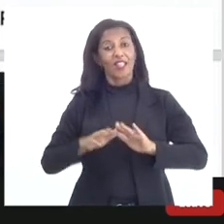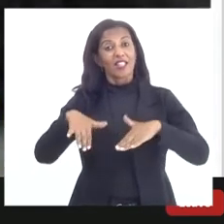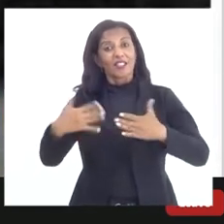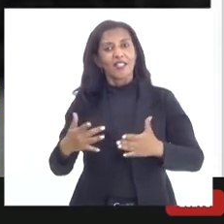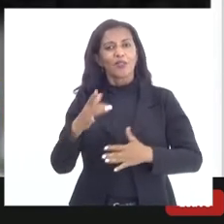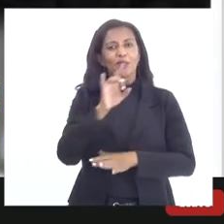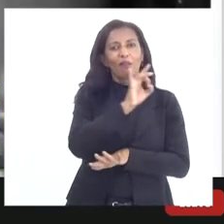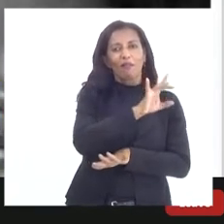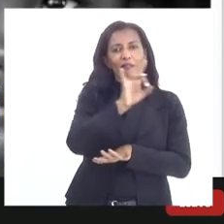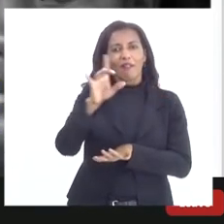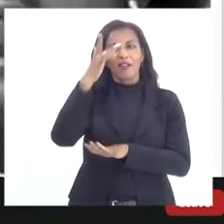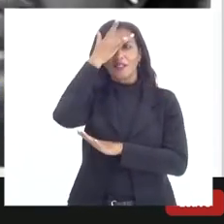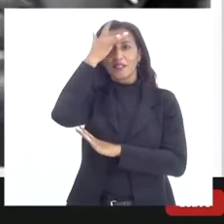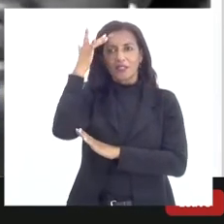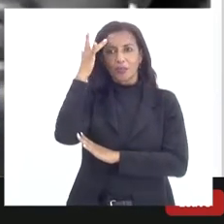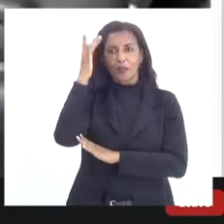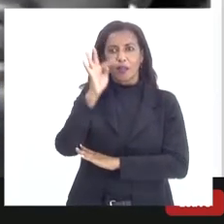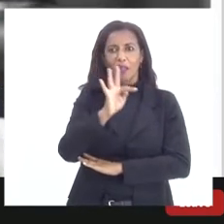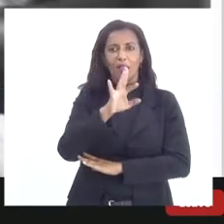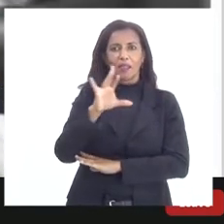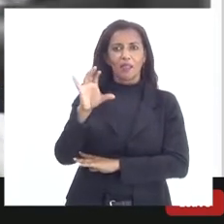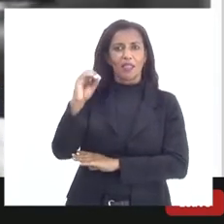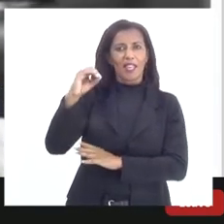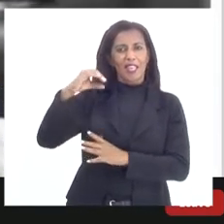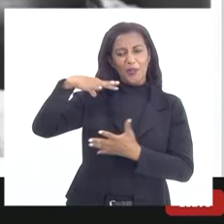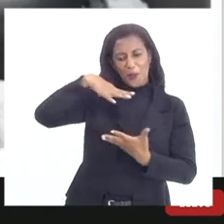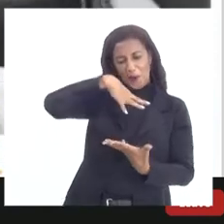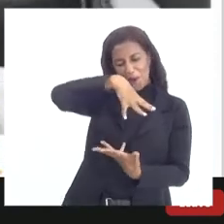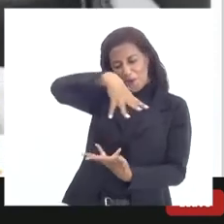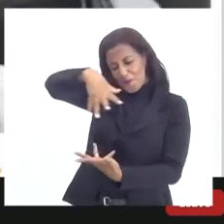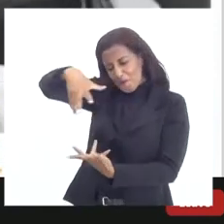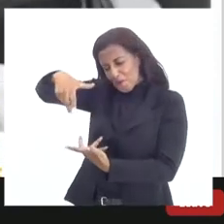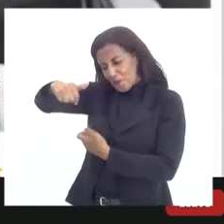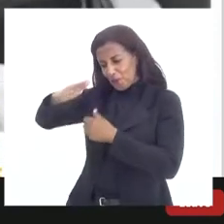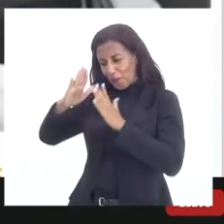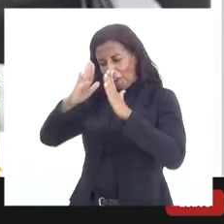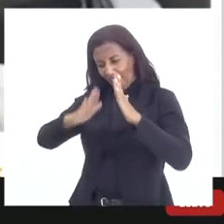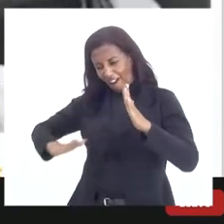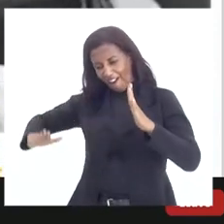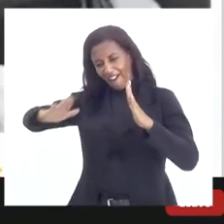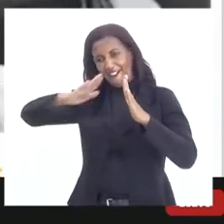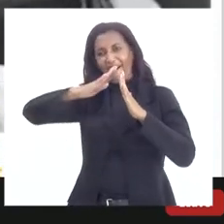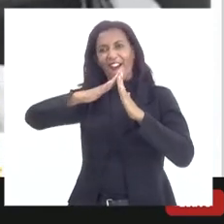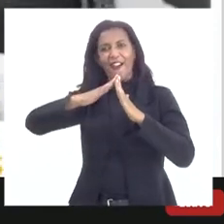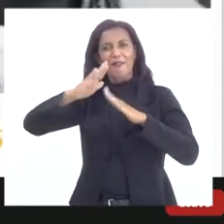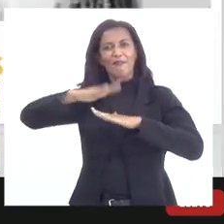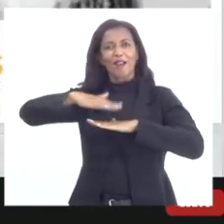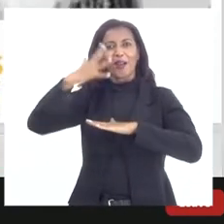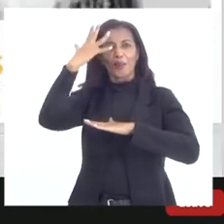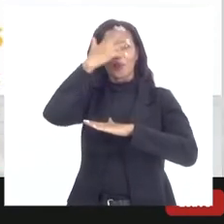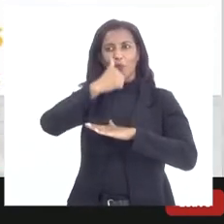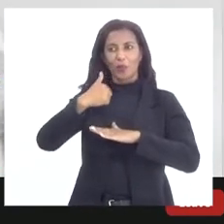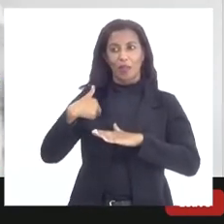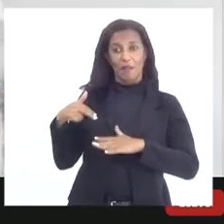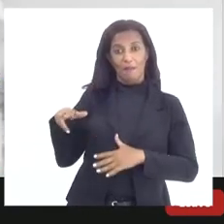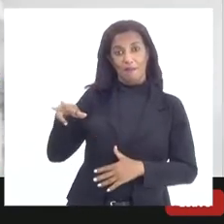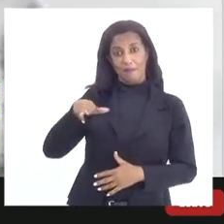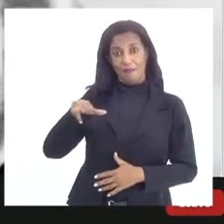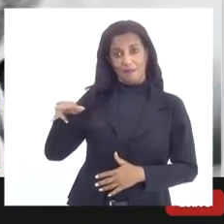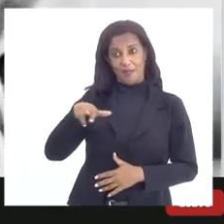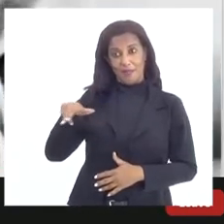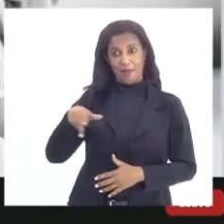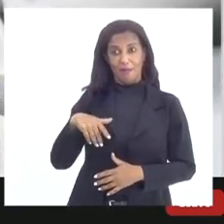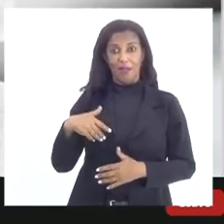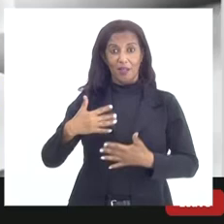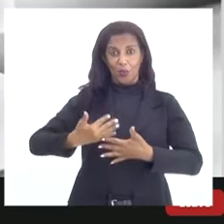essas pessoas. Aqui, o terreiro é o mundo ficando mais bonito. Essa é a Mene, que é minha irmã de santo, é da casa onde eu sou iniciada, e eu vou